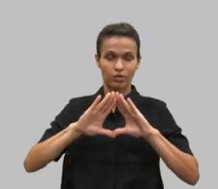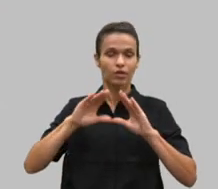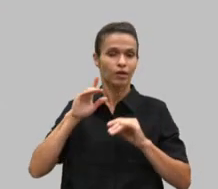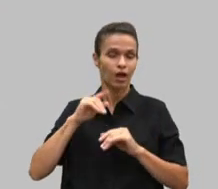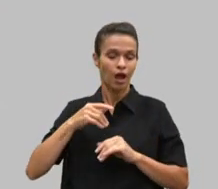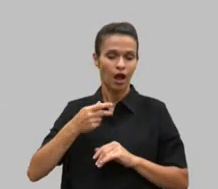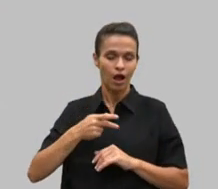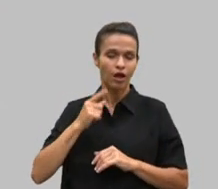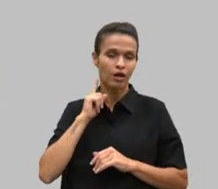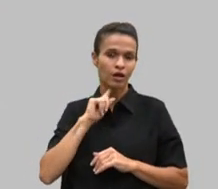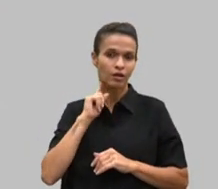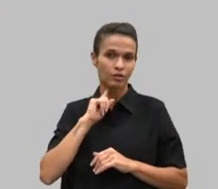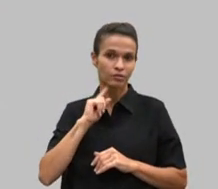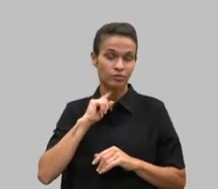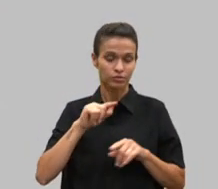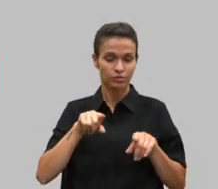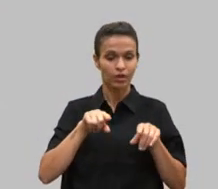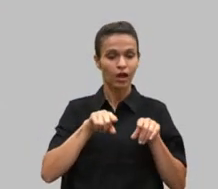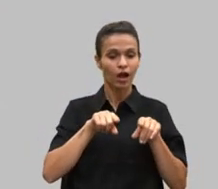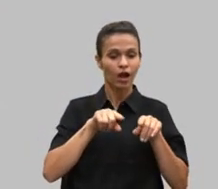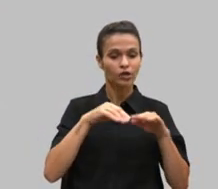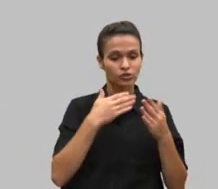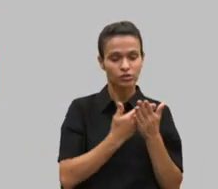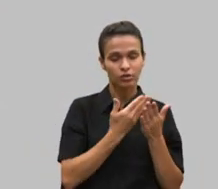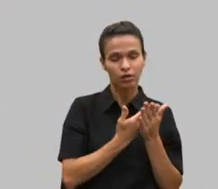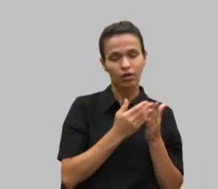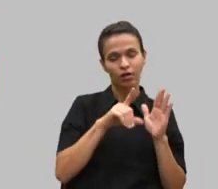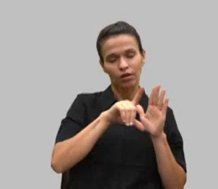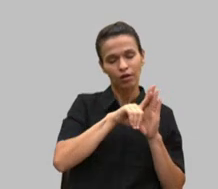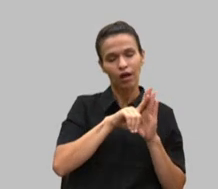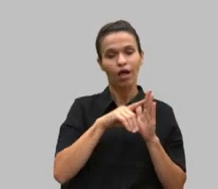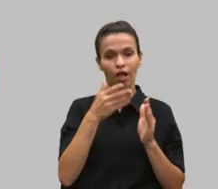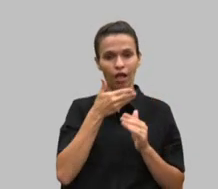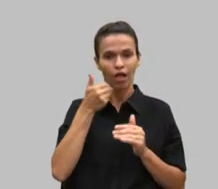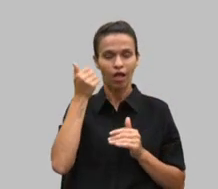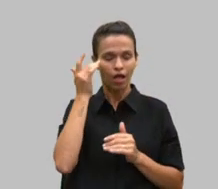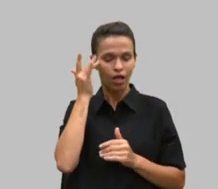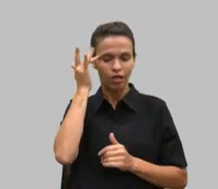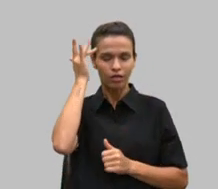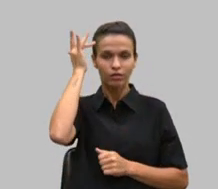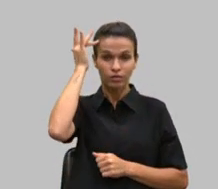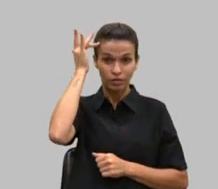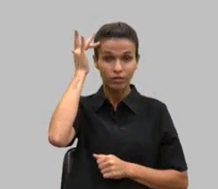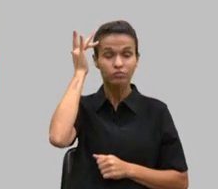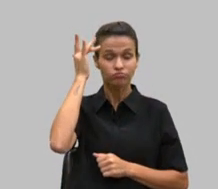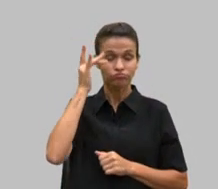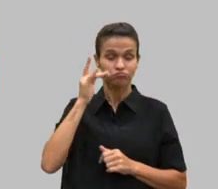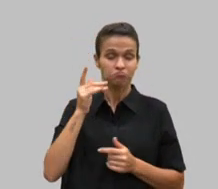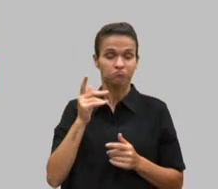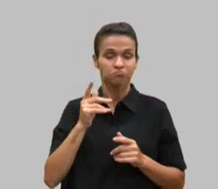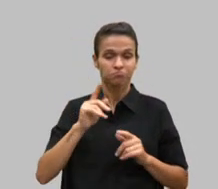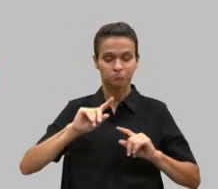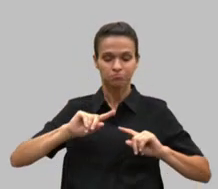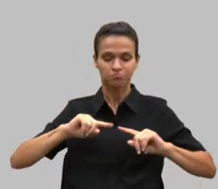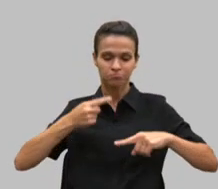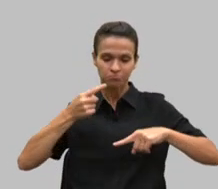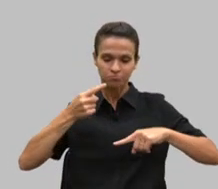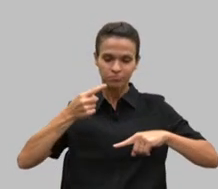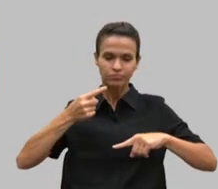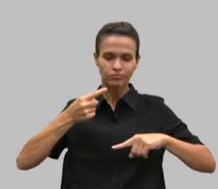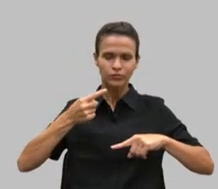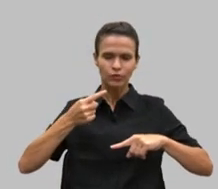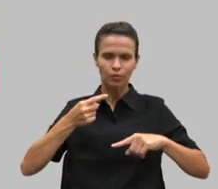é estado legislativo a melhorá-lo amador amadurecê-lo tornando o que ele é hoje